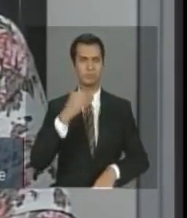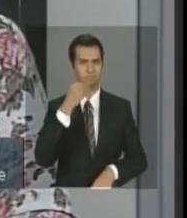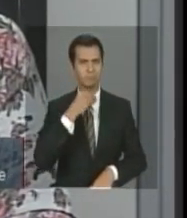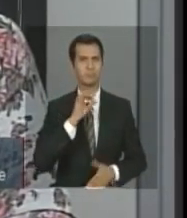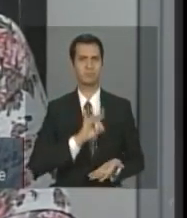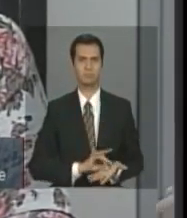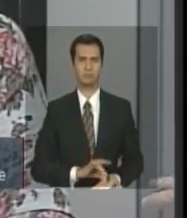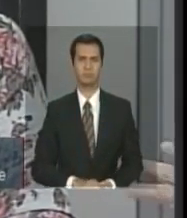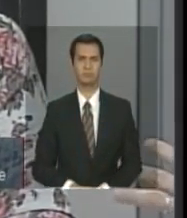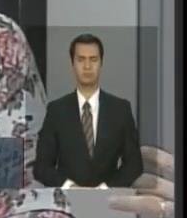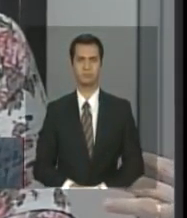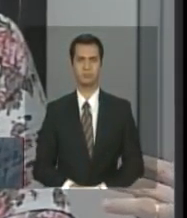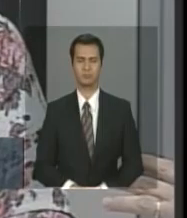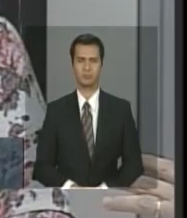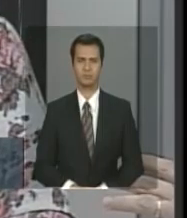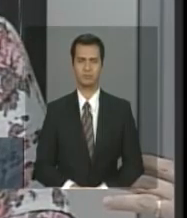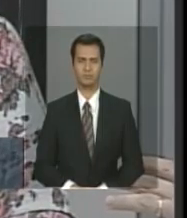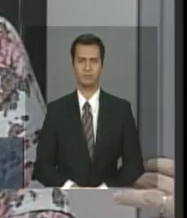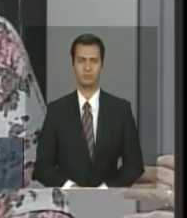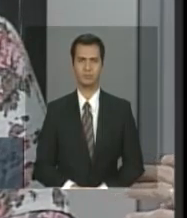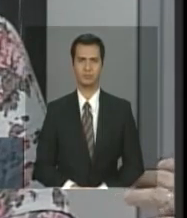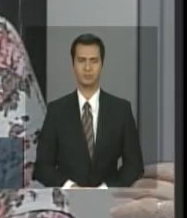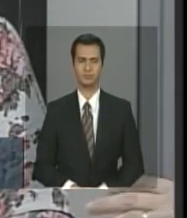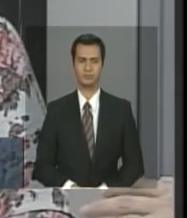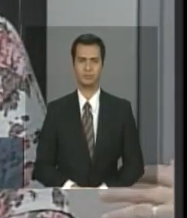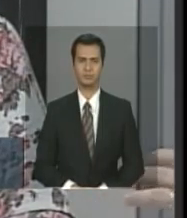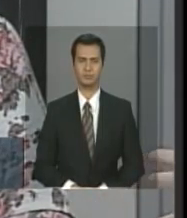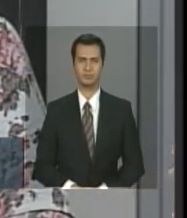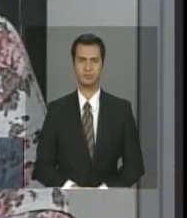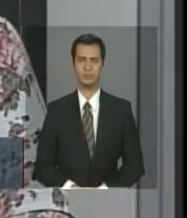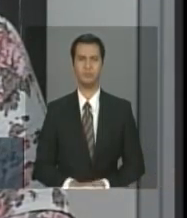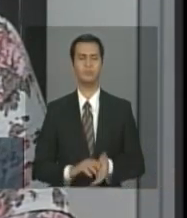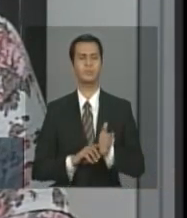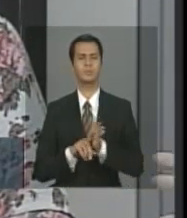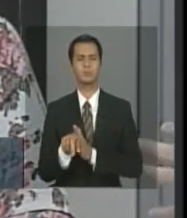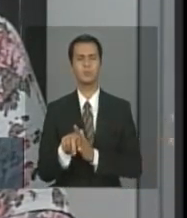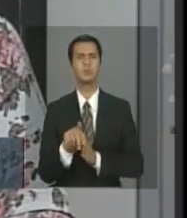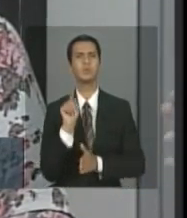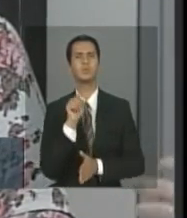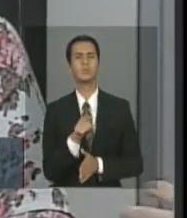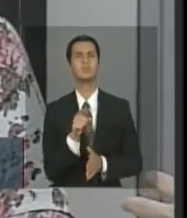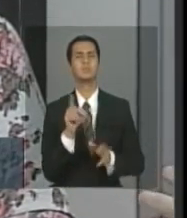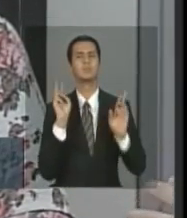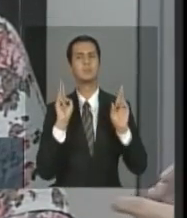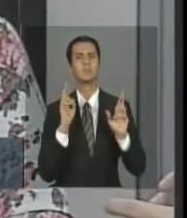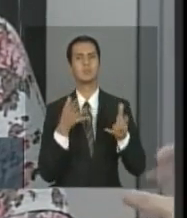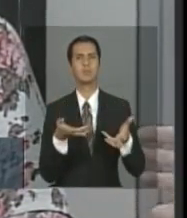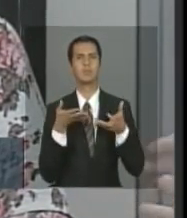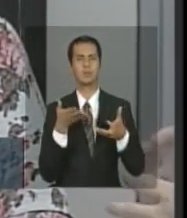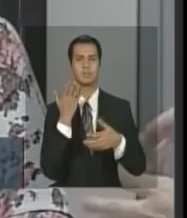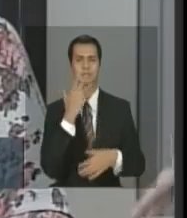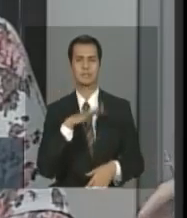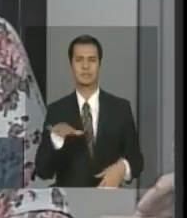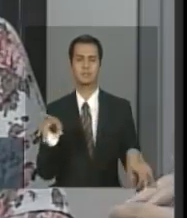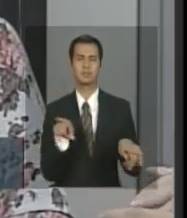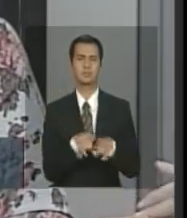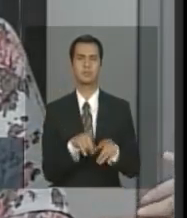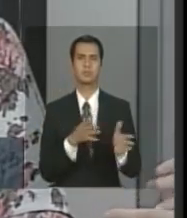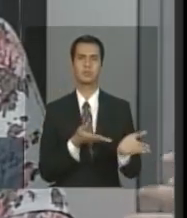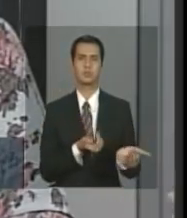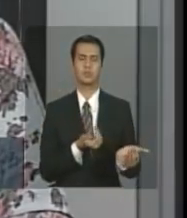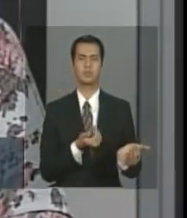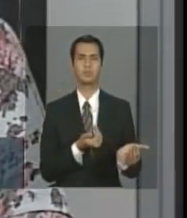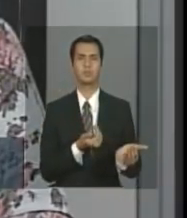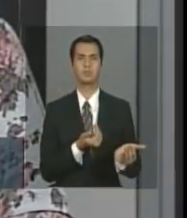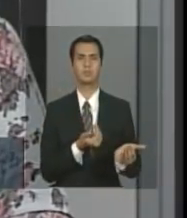Nessa reconsideração, ministra, vocês esperam retirar quantas crianças e adolescentes desse grupo que a Unicef incluiu, vamos dizer